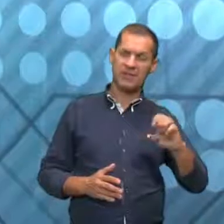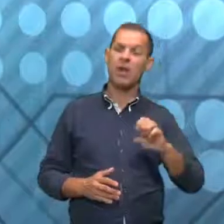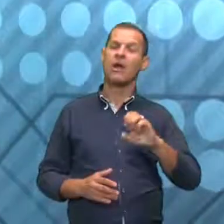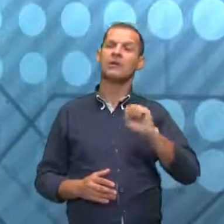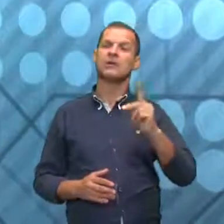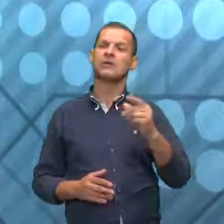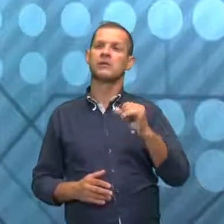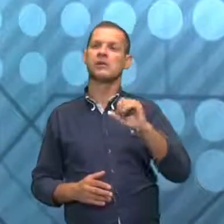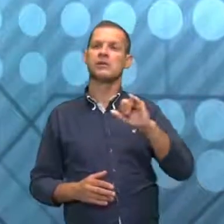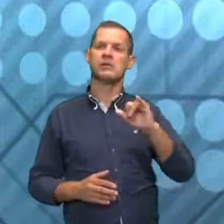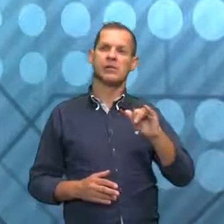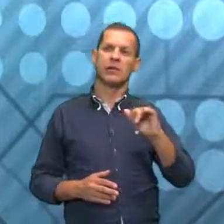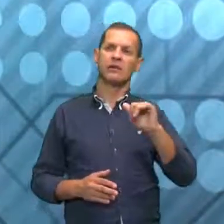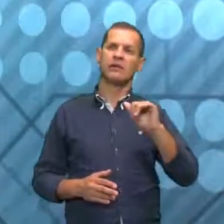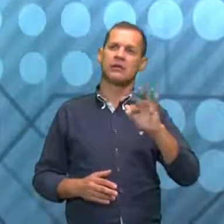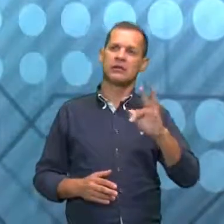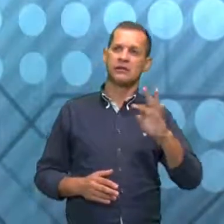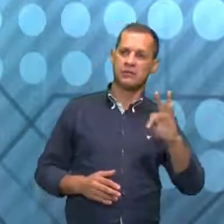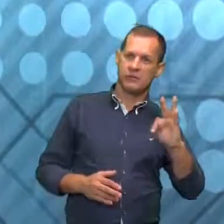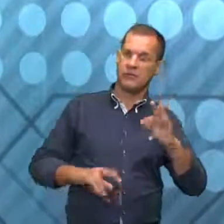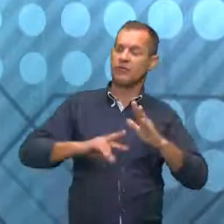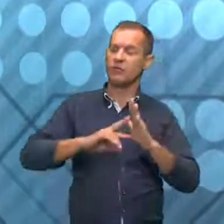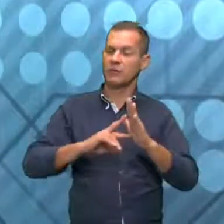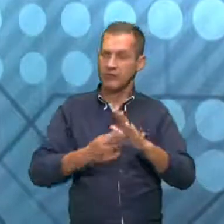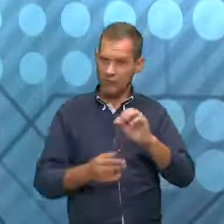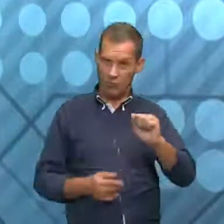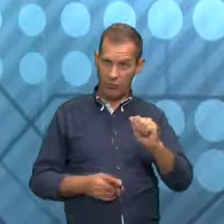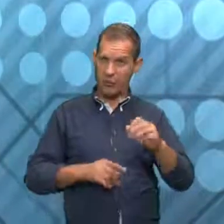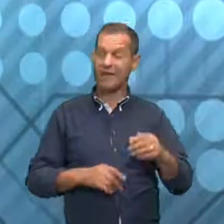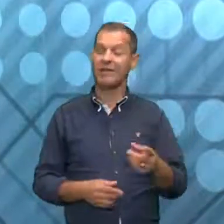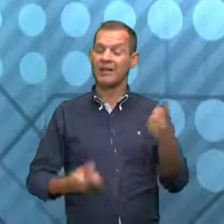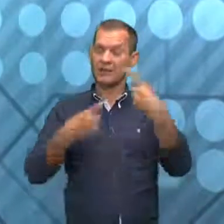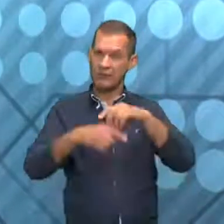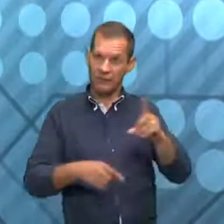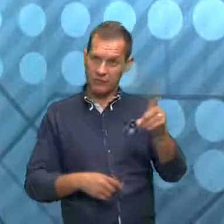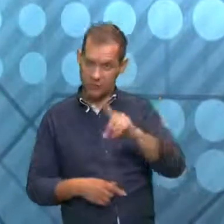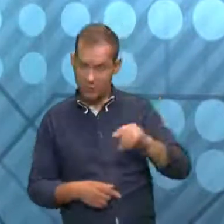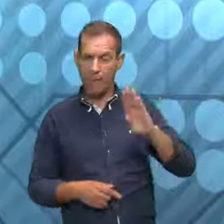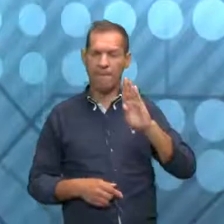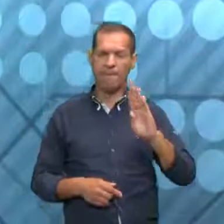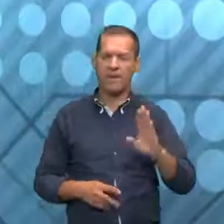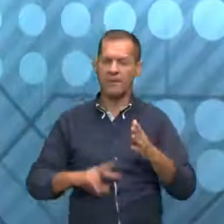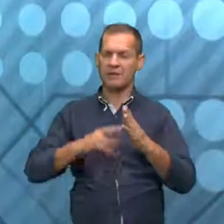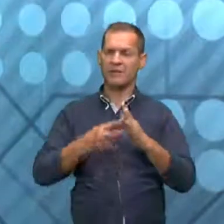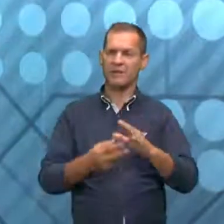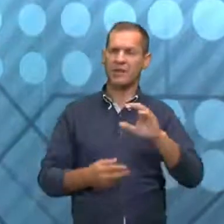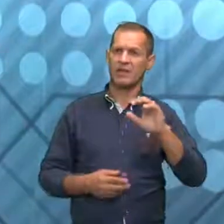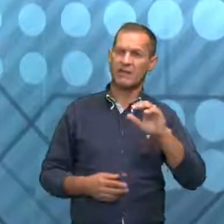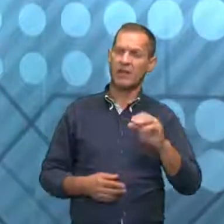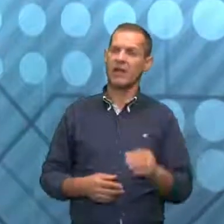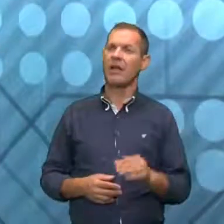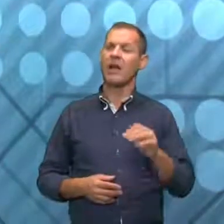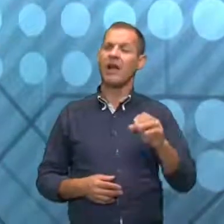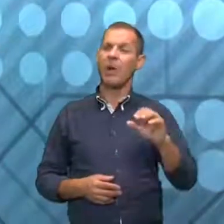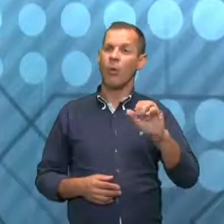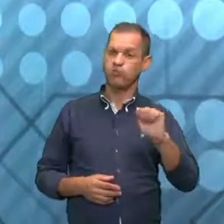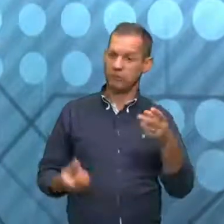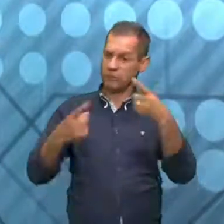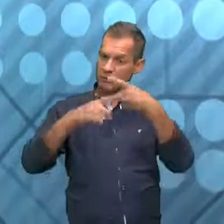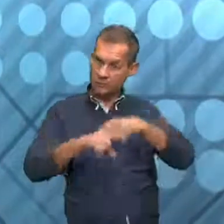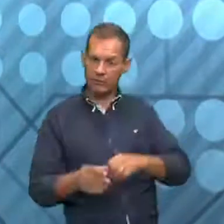seu A, o que era A, vai passar a ser Z, o que era B vai passar a ser A, que ele deu um shift total